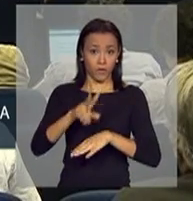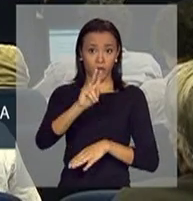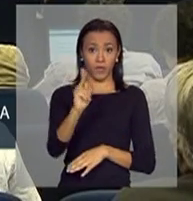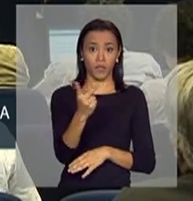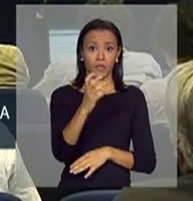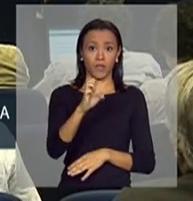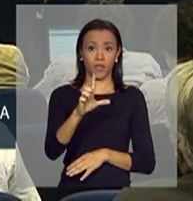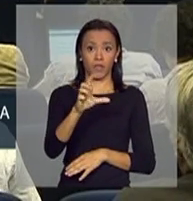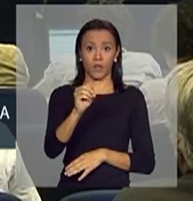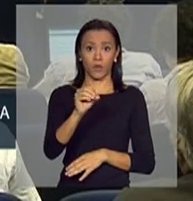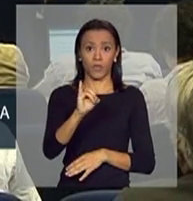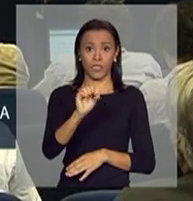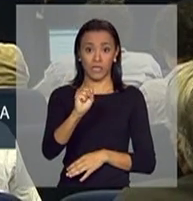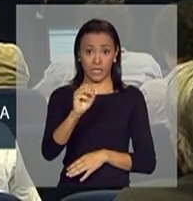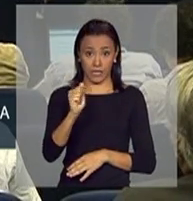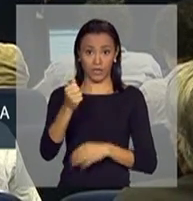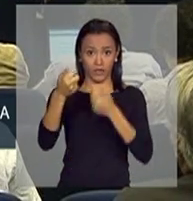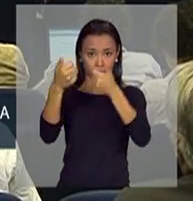nota de rodapé.